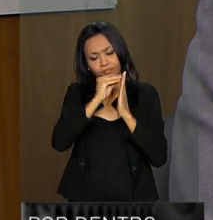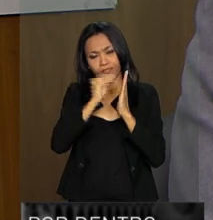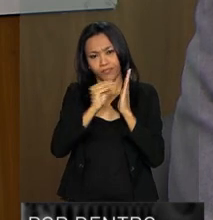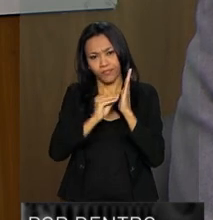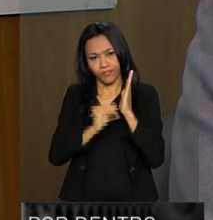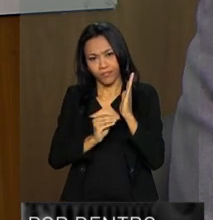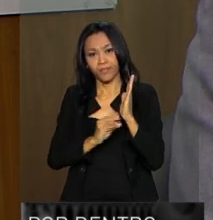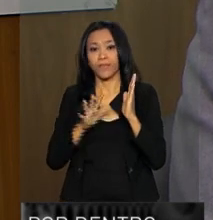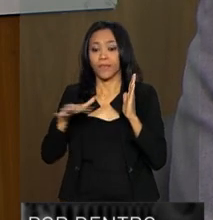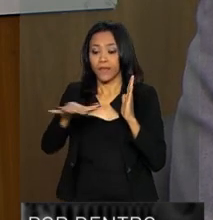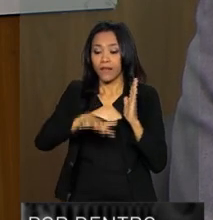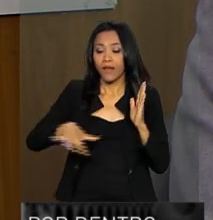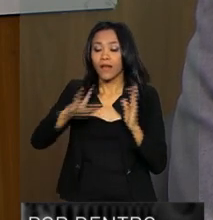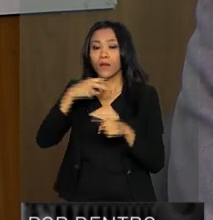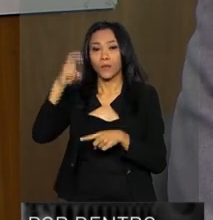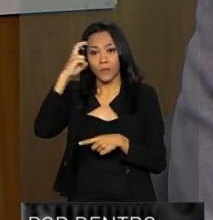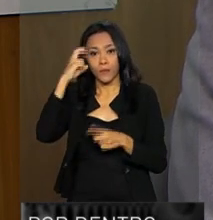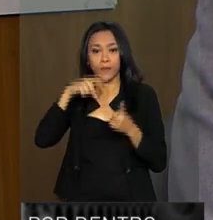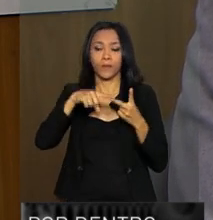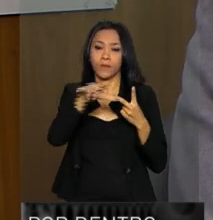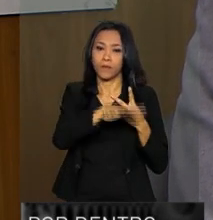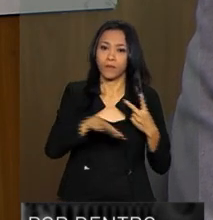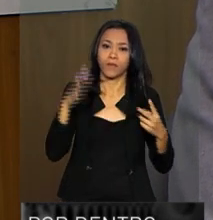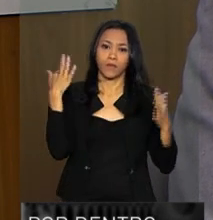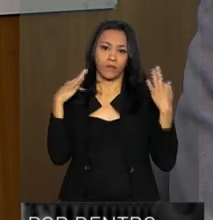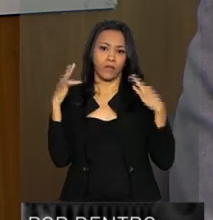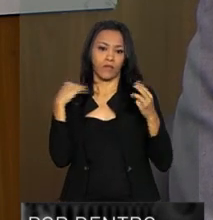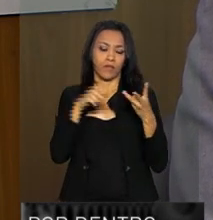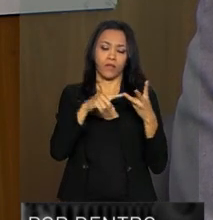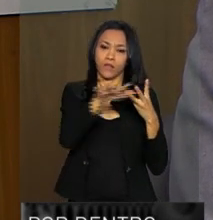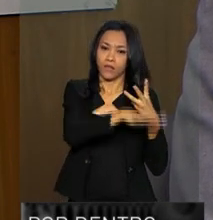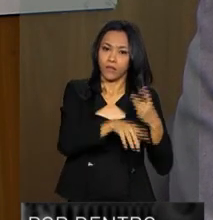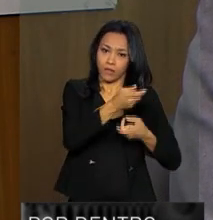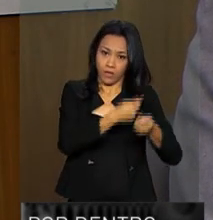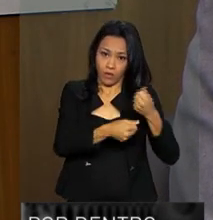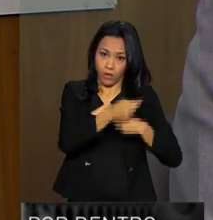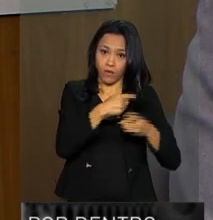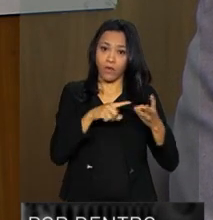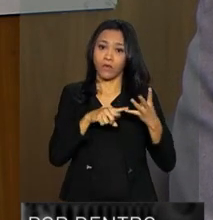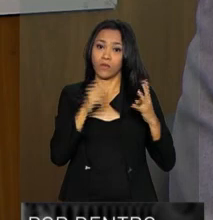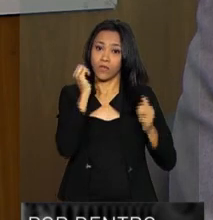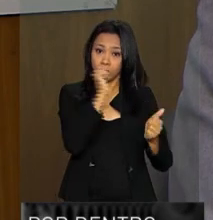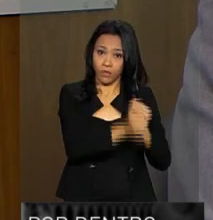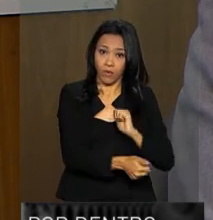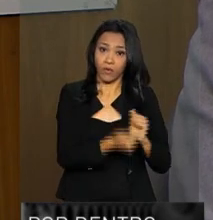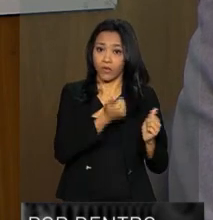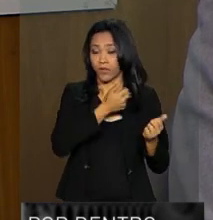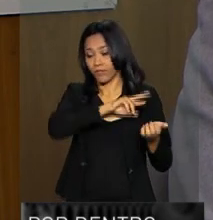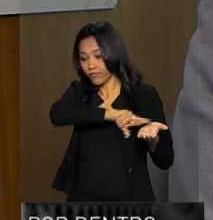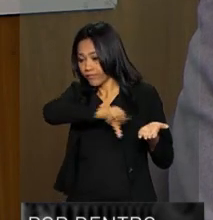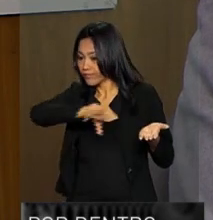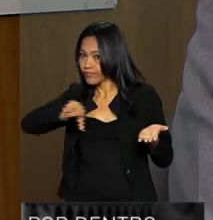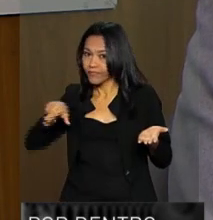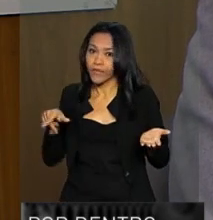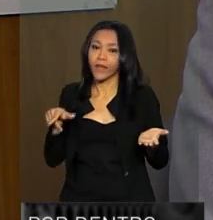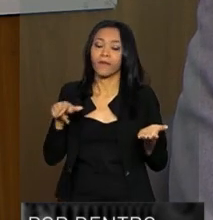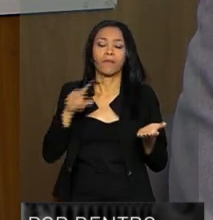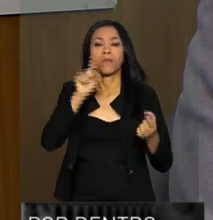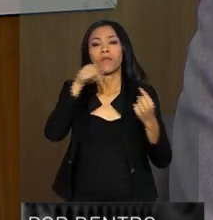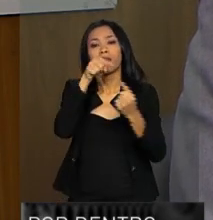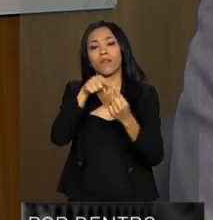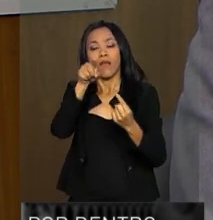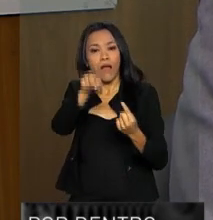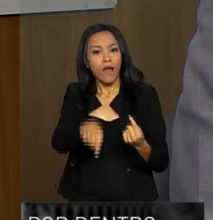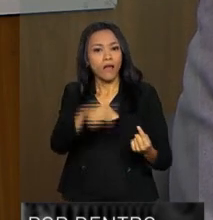áreas de cultura turismo e negócios esporte e outras é a ideia é justamente